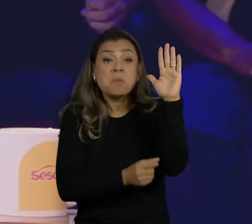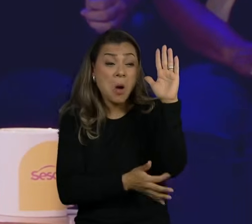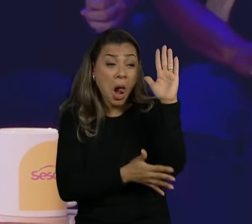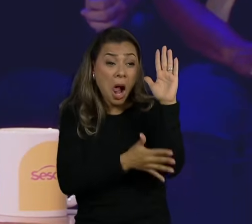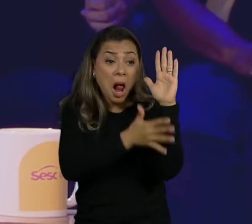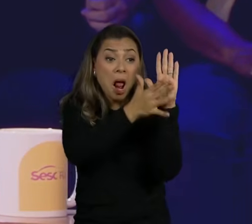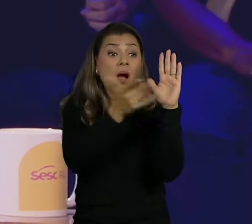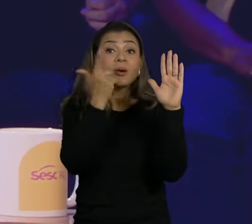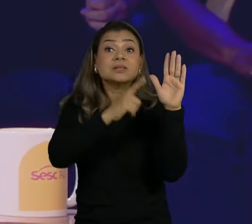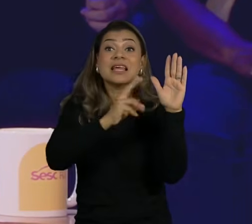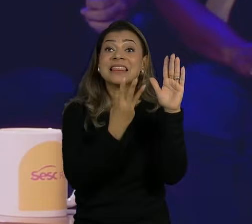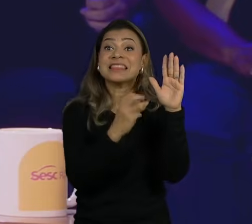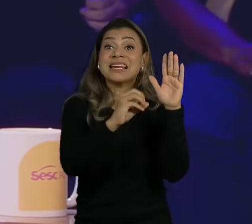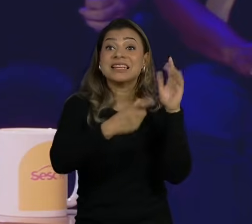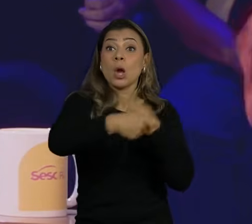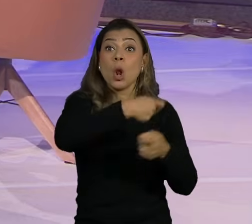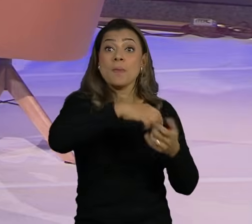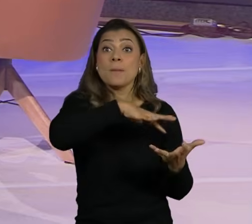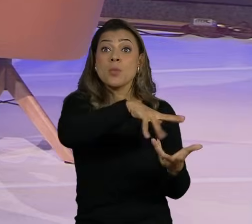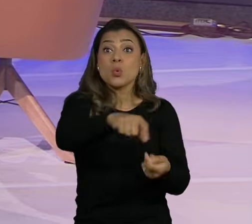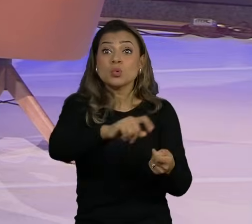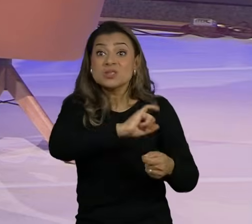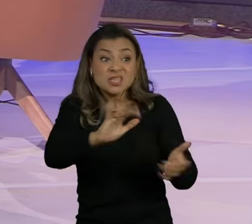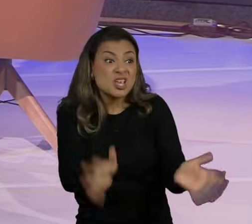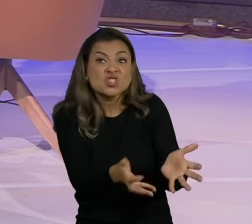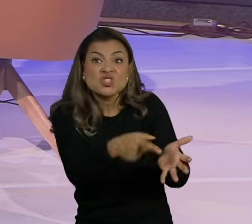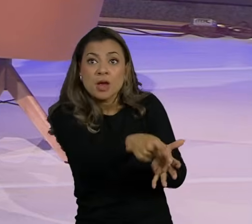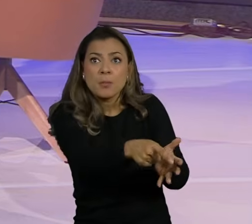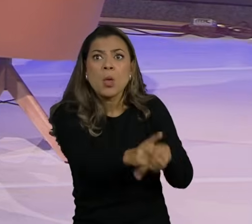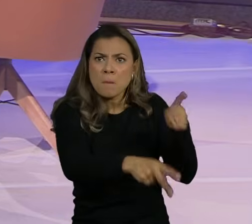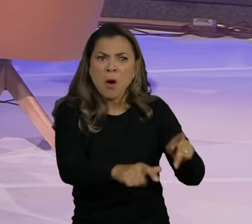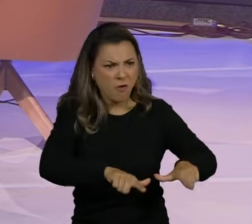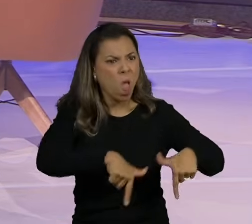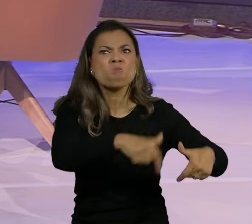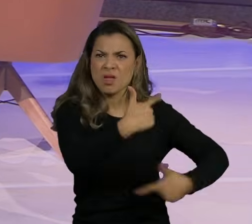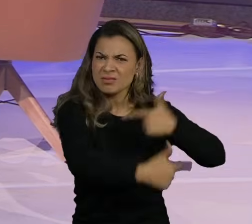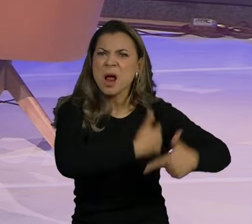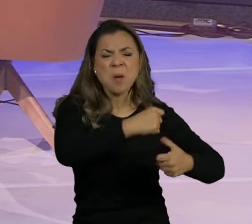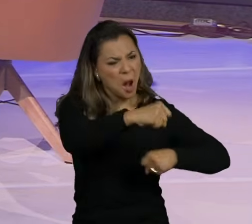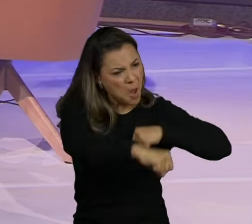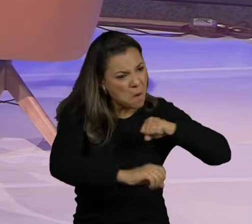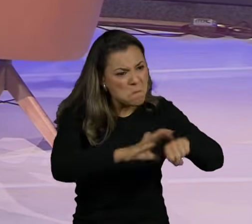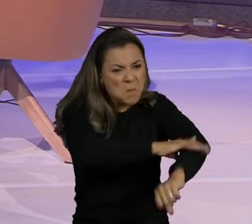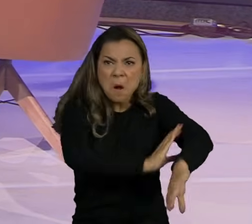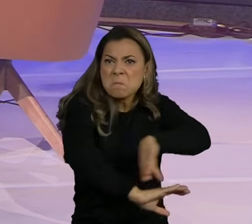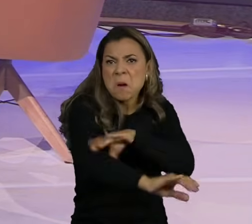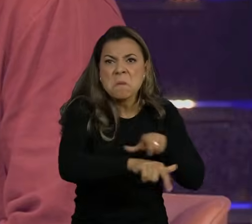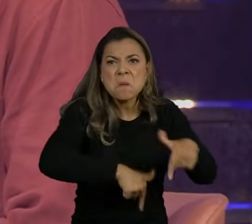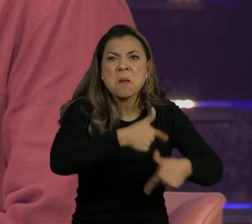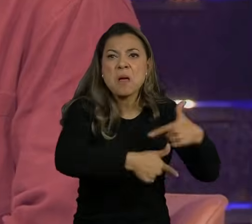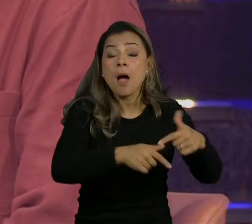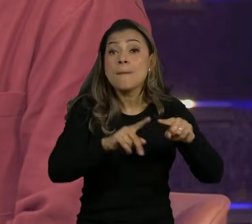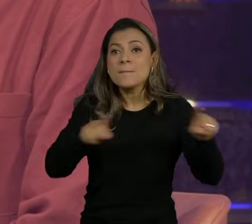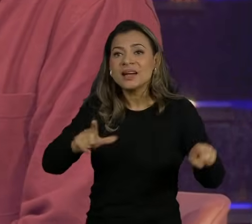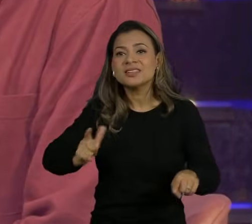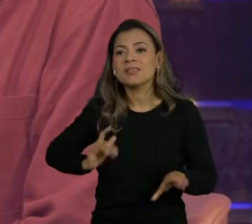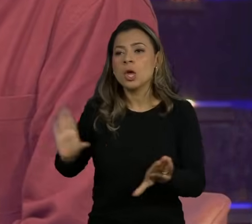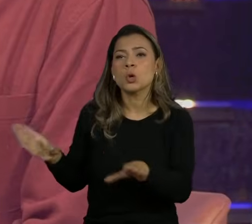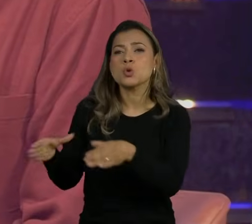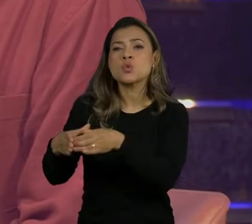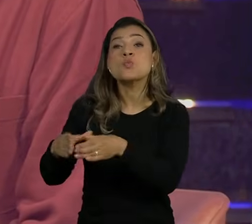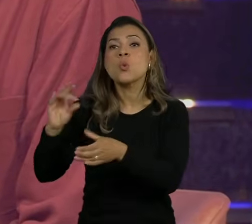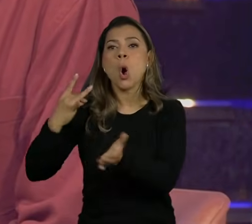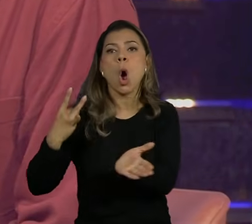Se você der um estímulo ao povo, ele responde. Né? Mas aí existe o ódio ao povo, né? Porque é um povo